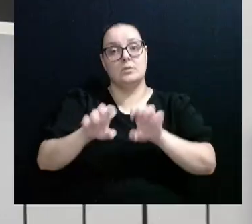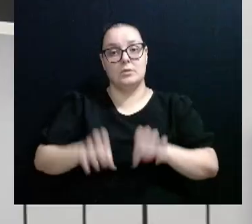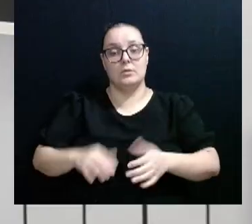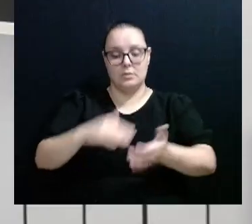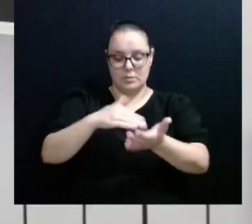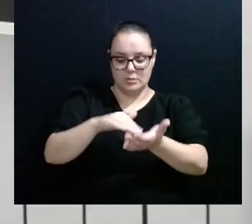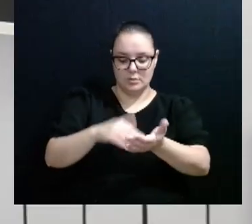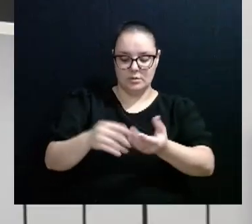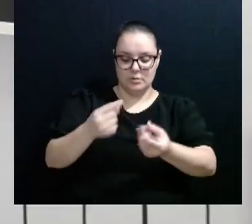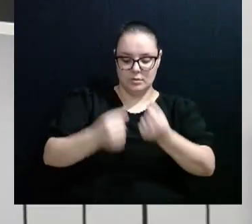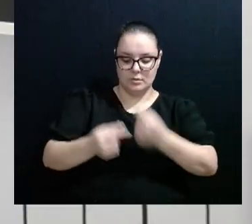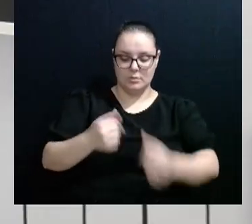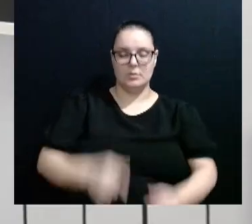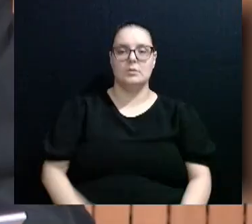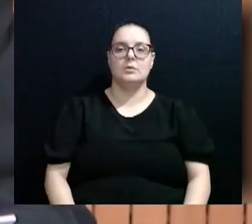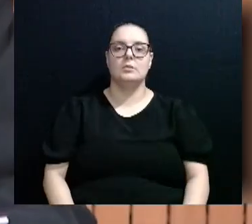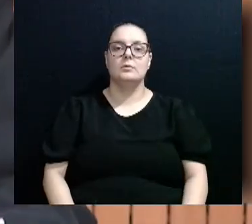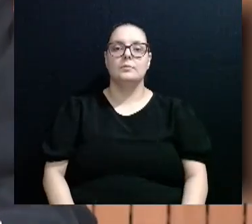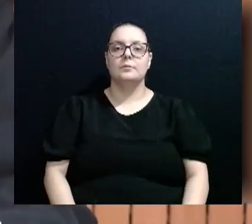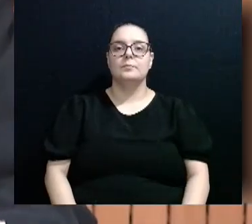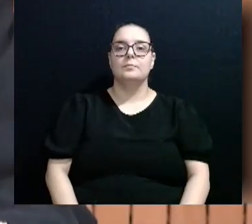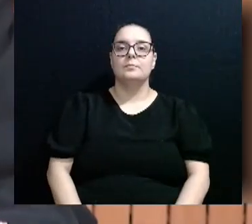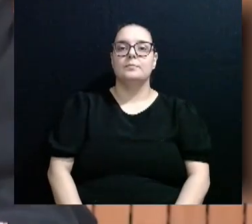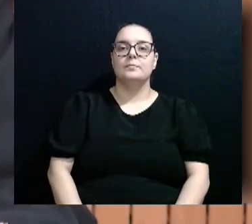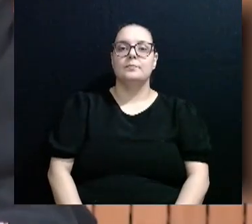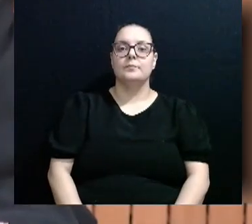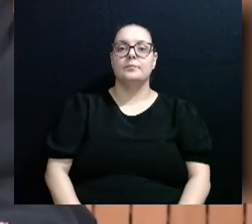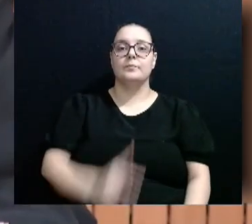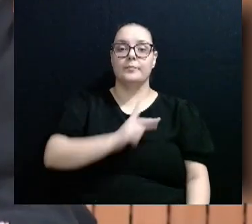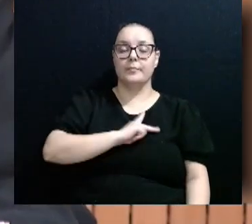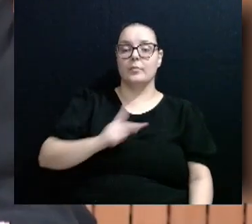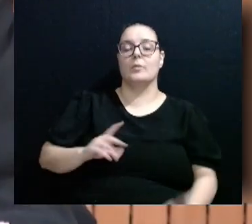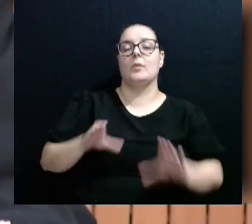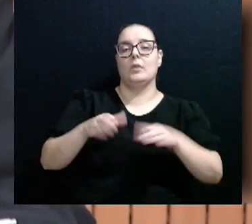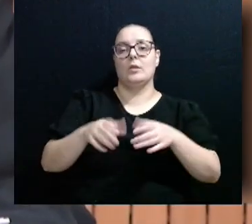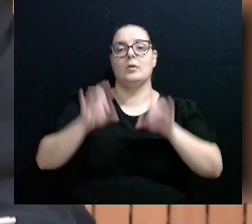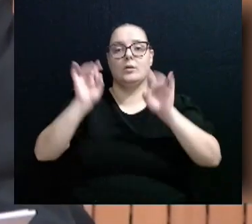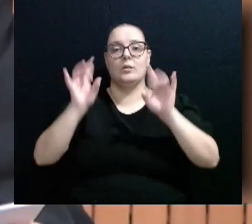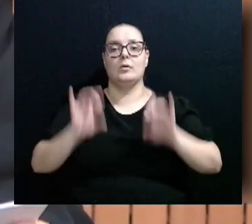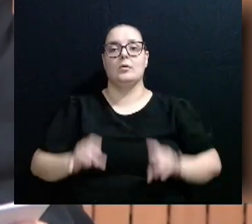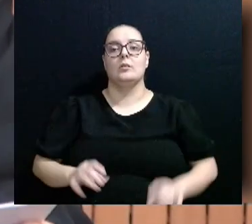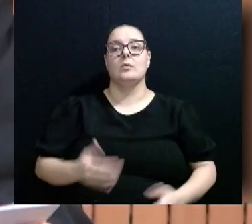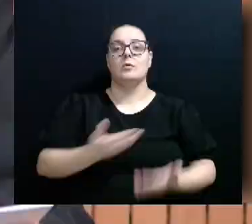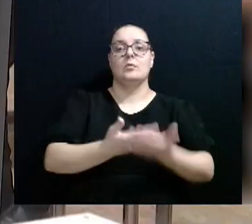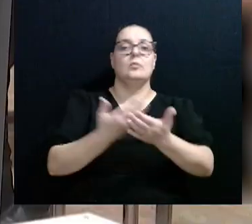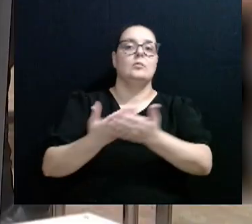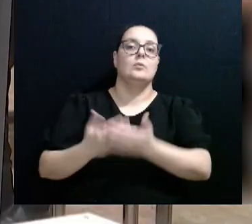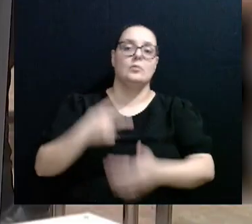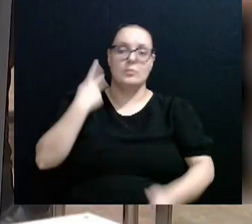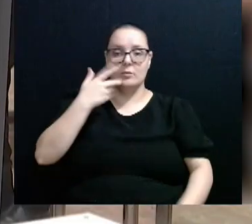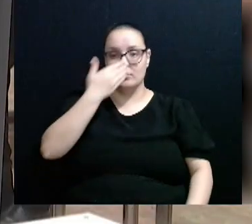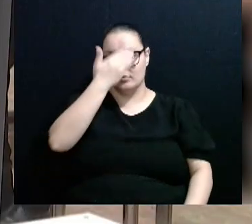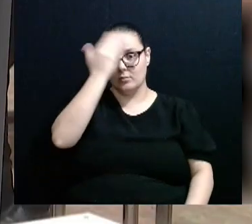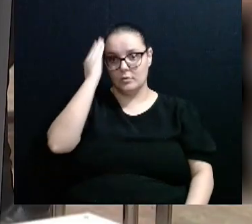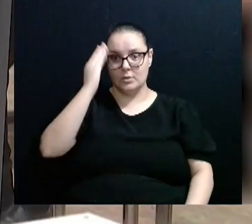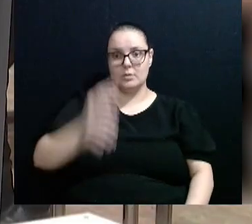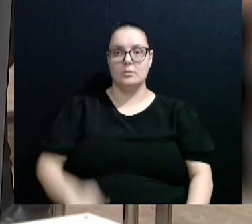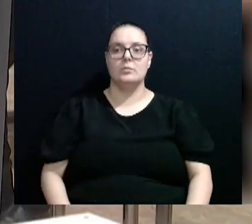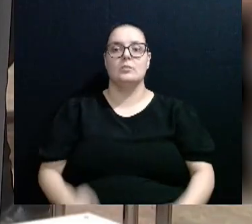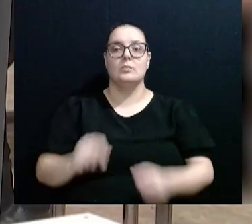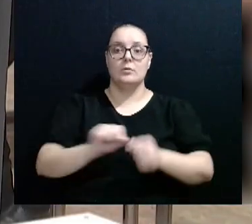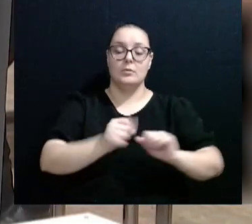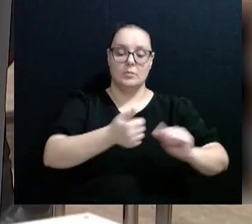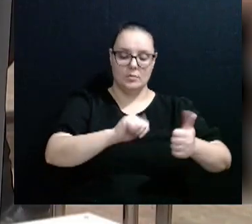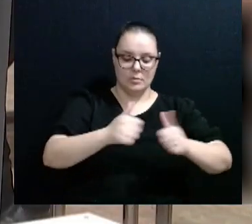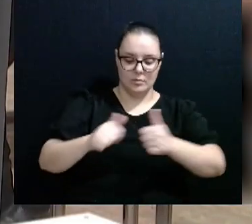Finanças. O presidente da Comissão Especial de Estudos, o vereador Luiz Abico, fez um balanço sobre os